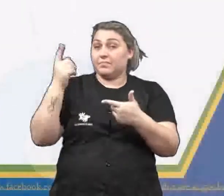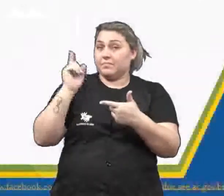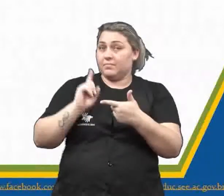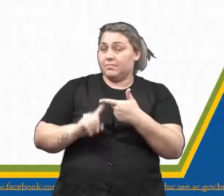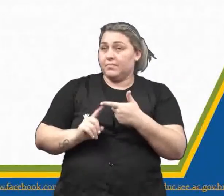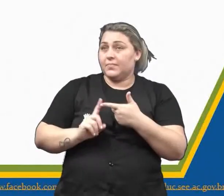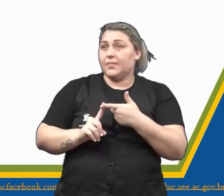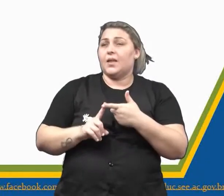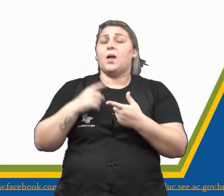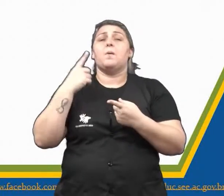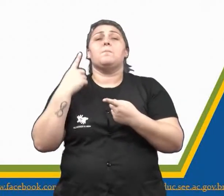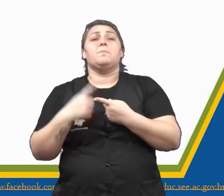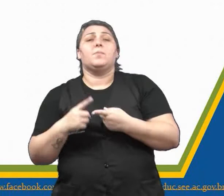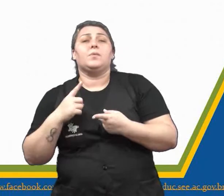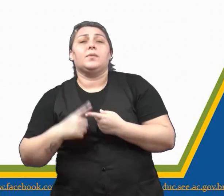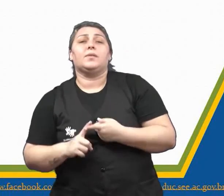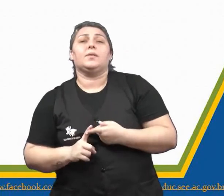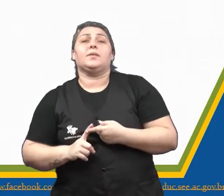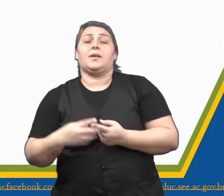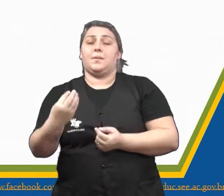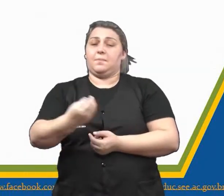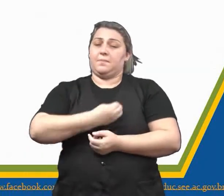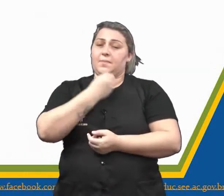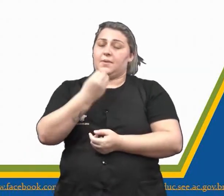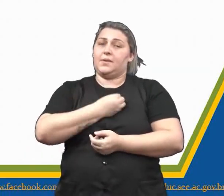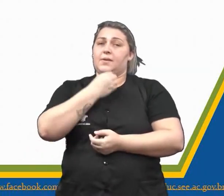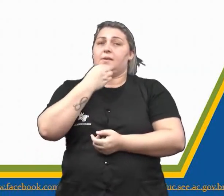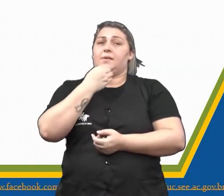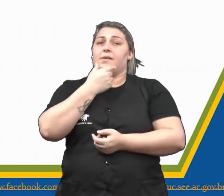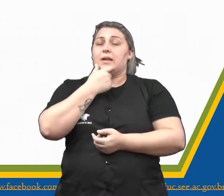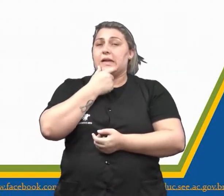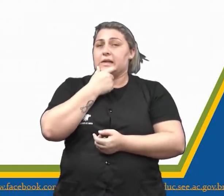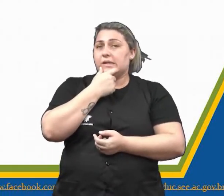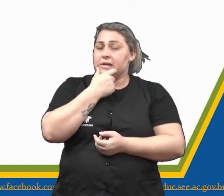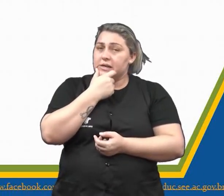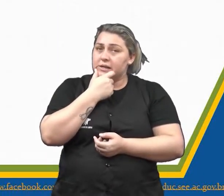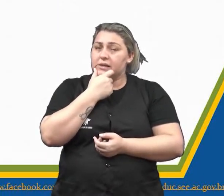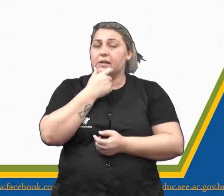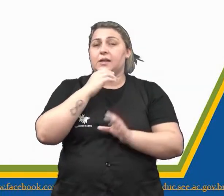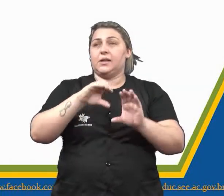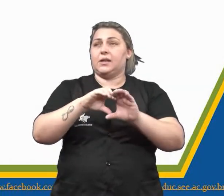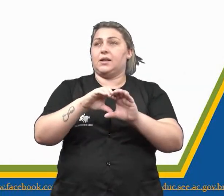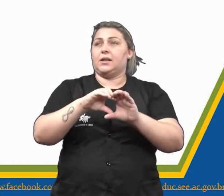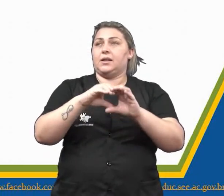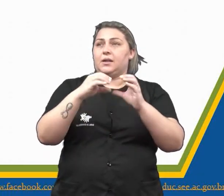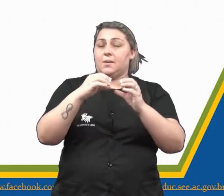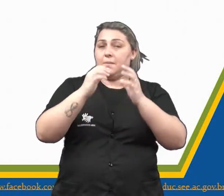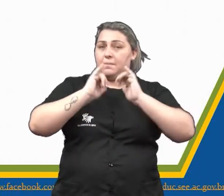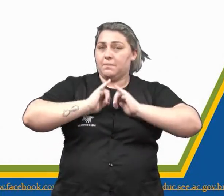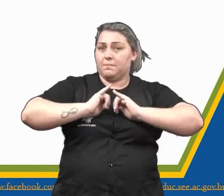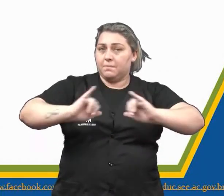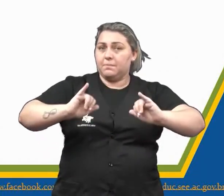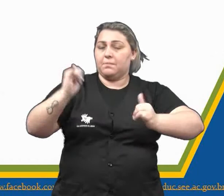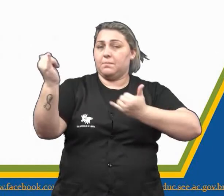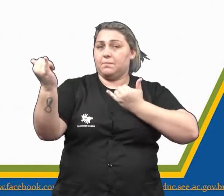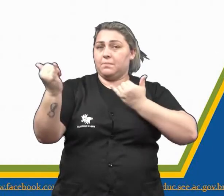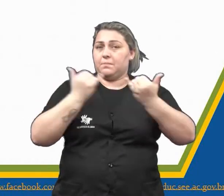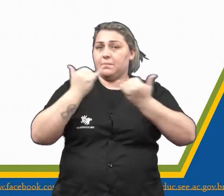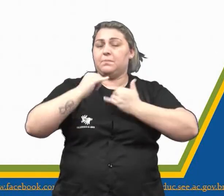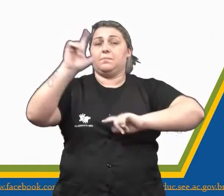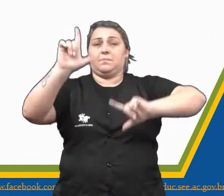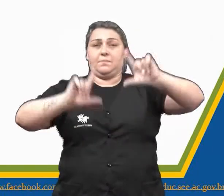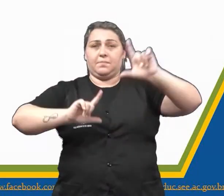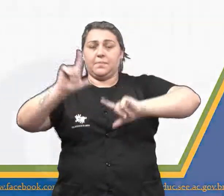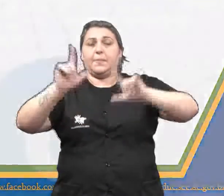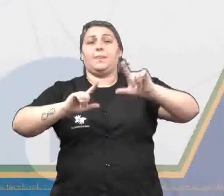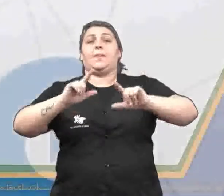2. Por que a presença da língua inglesa na publicidade brasileira é tão forte? Então nós vimos, mas por que a